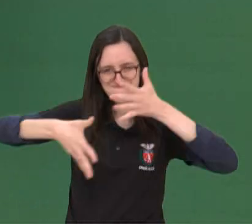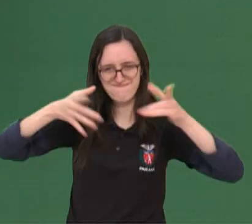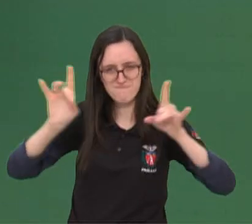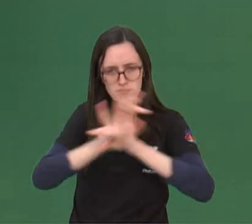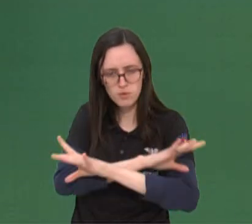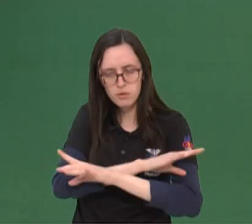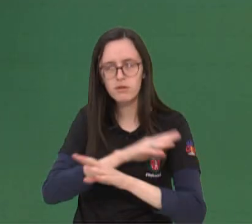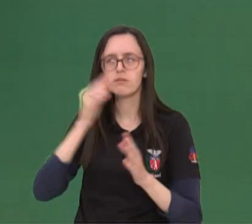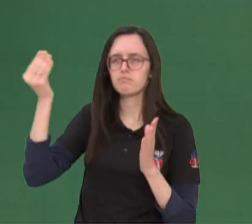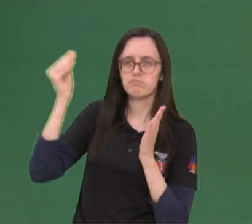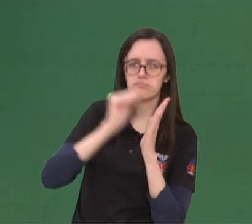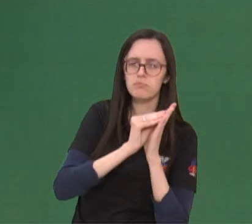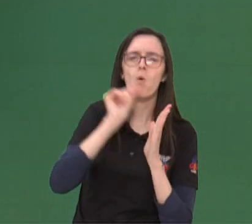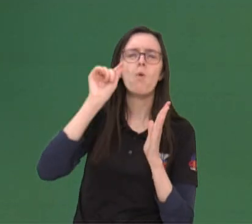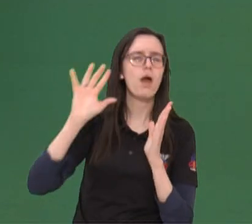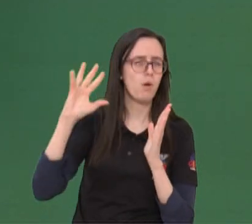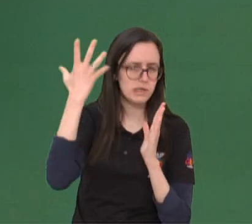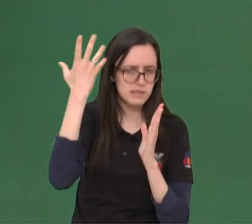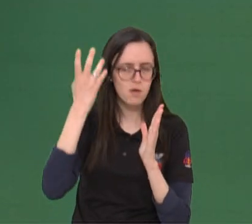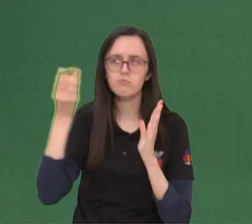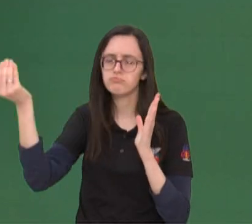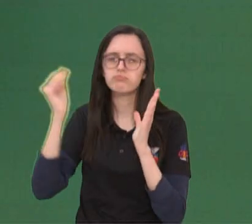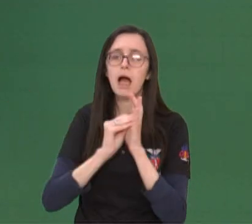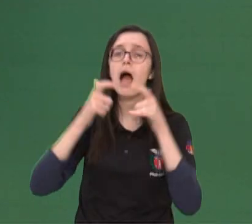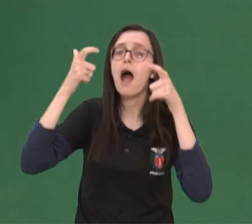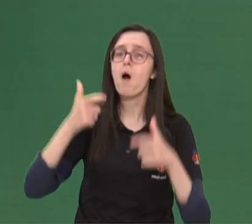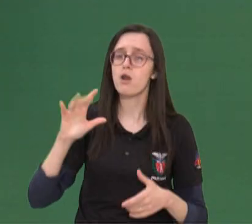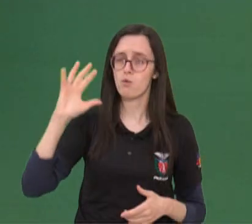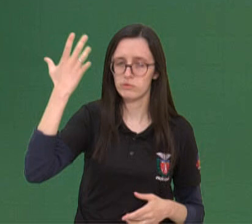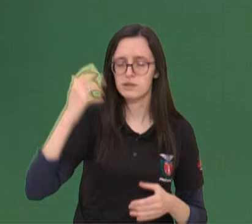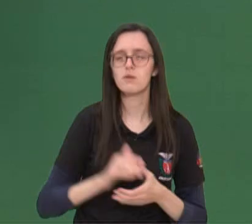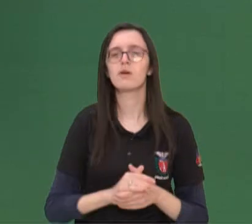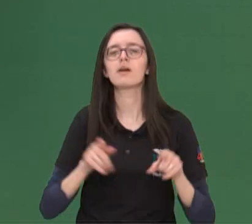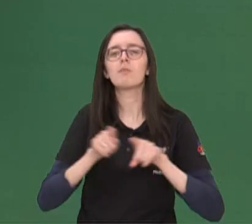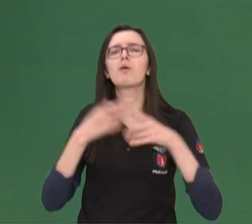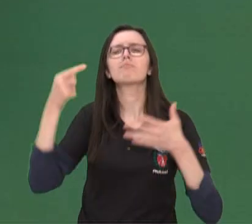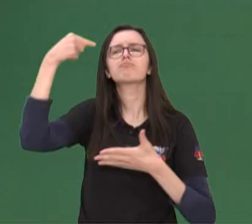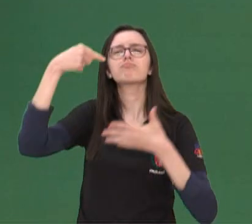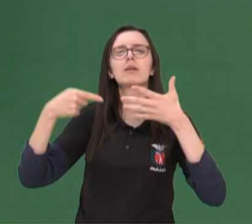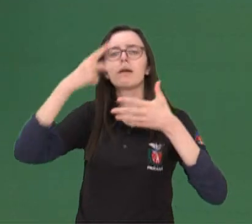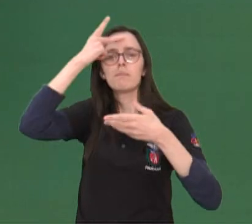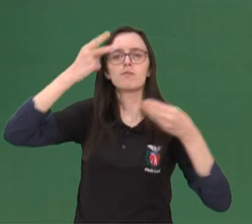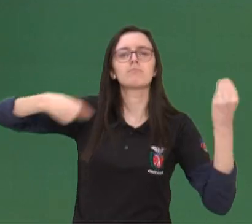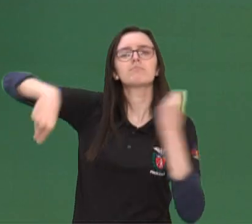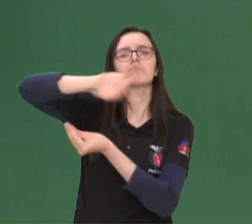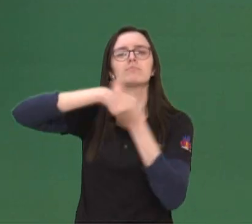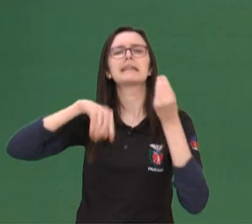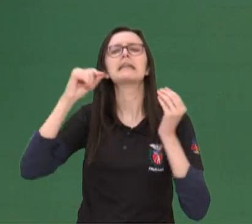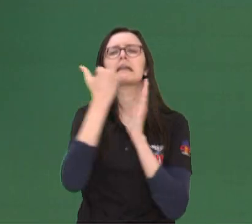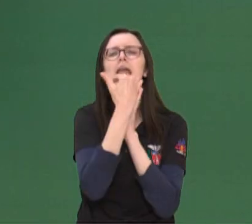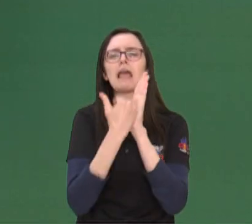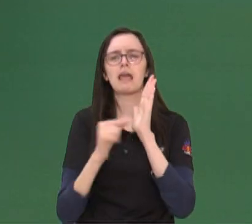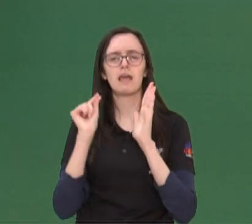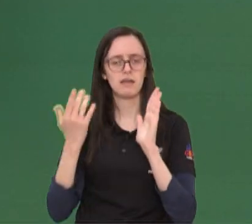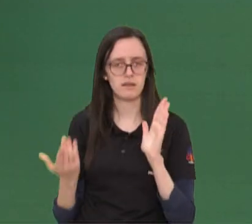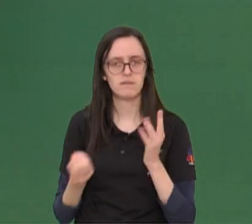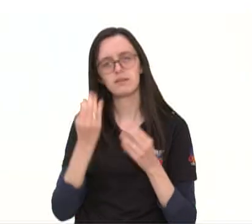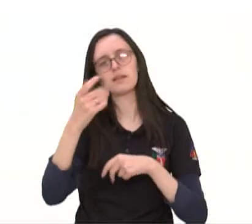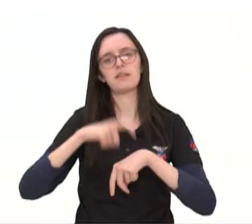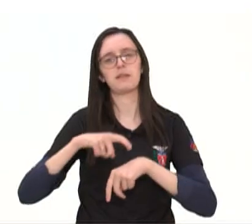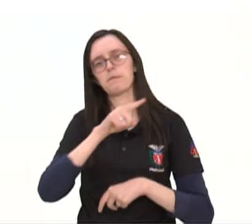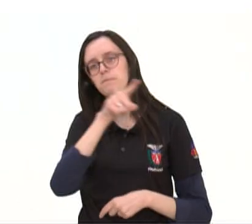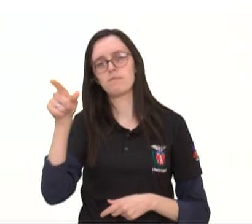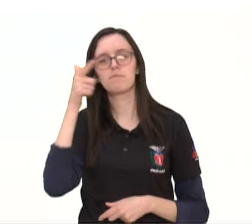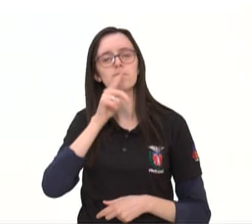vou escrever o que aconteceu, onde aconteceu e quais são as pessoas envolvidas. Vou dar um tempo